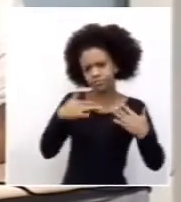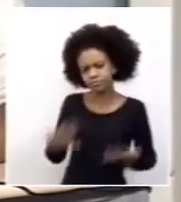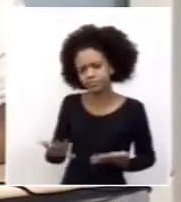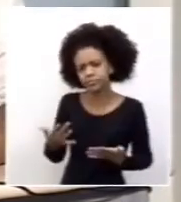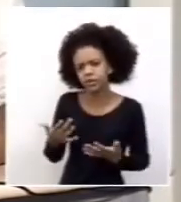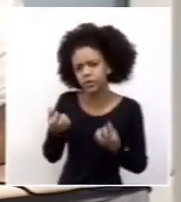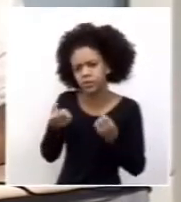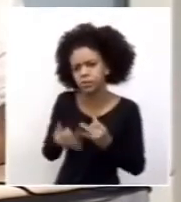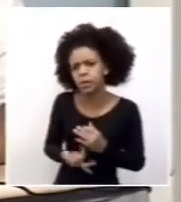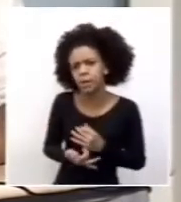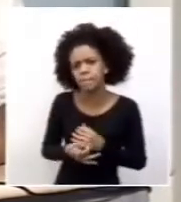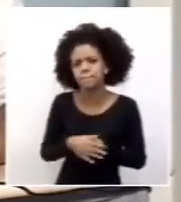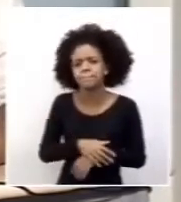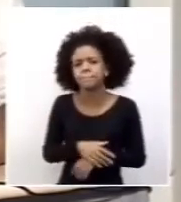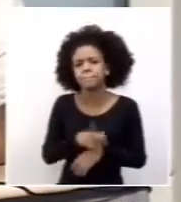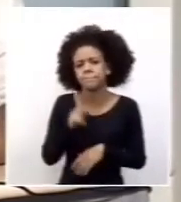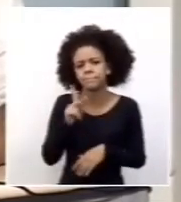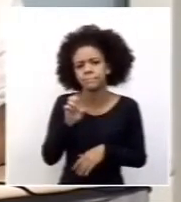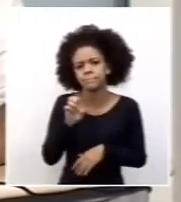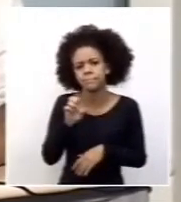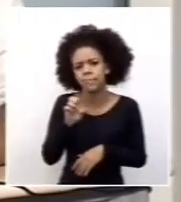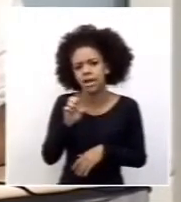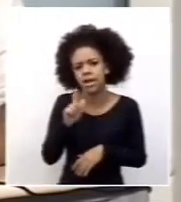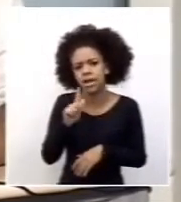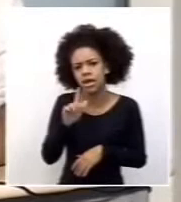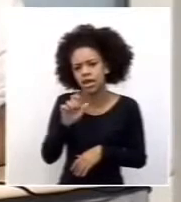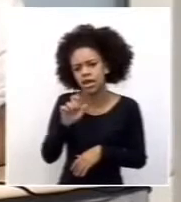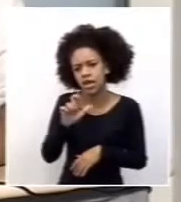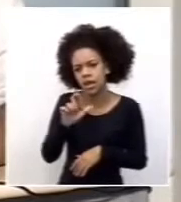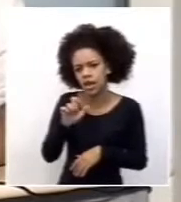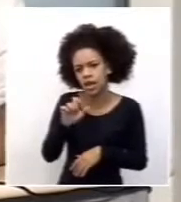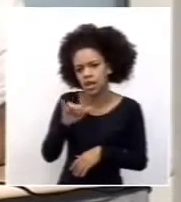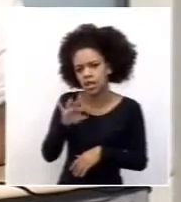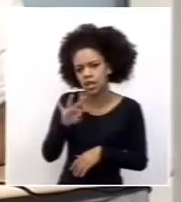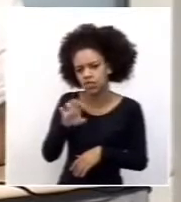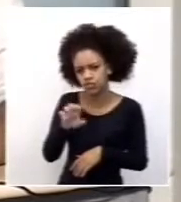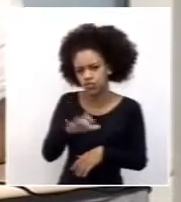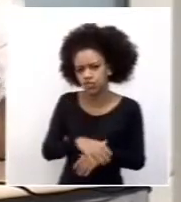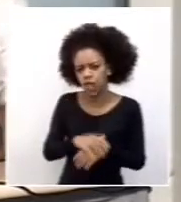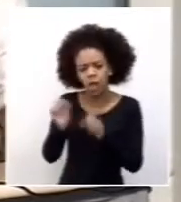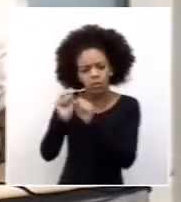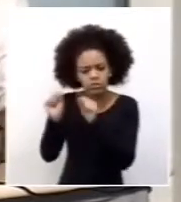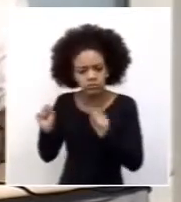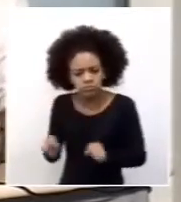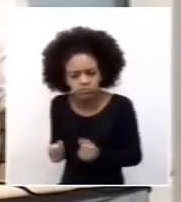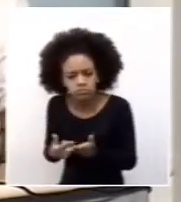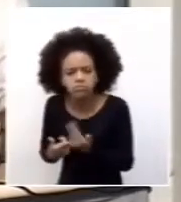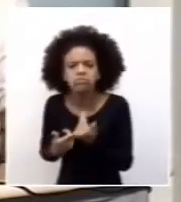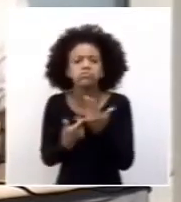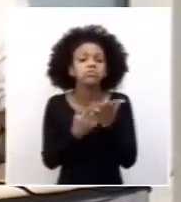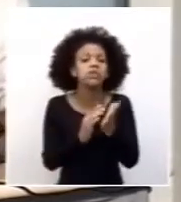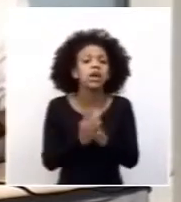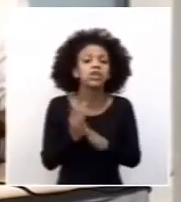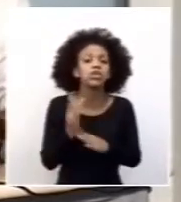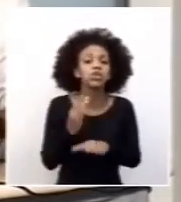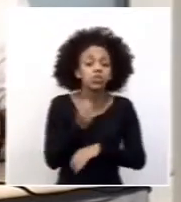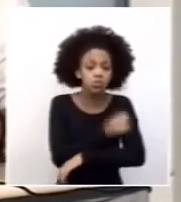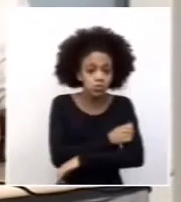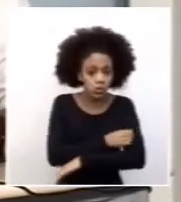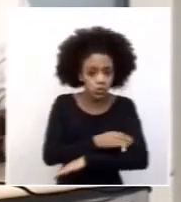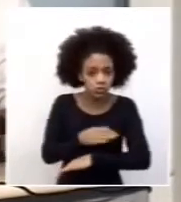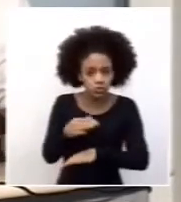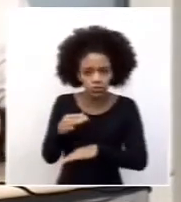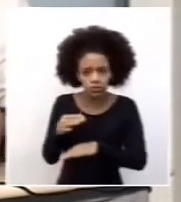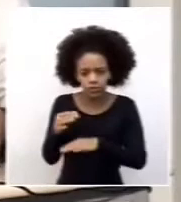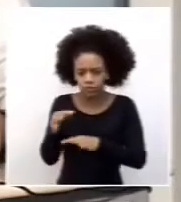do Padlet, né? É uma plataforma colaborativa, é um mural, né? Onde os alunos vão construindo, vão colocando